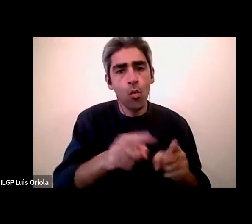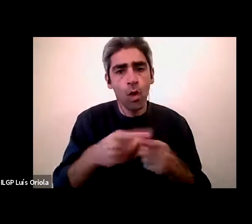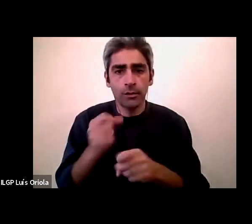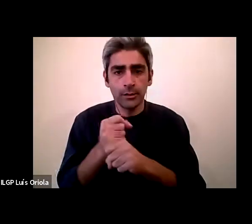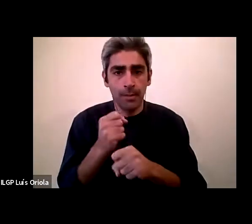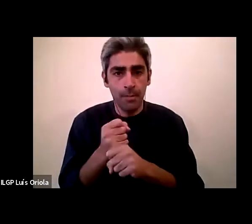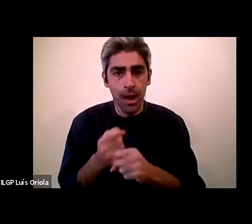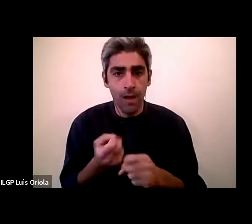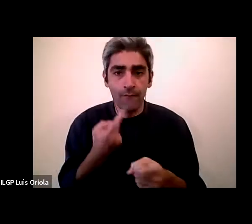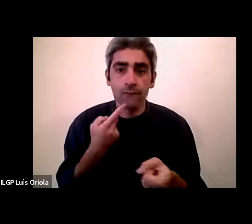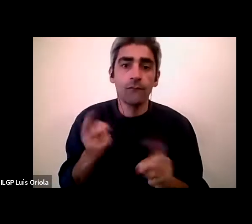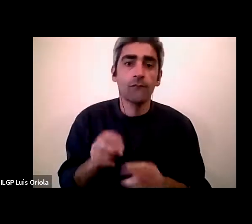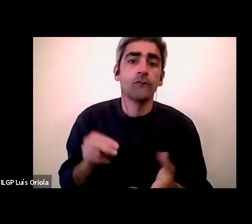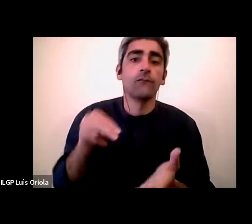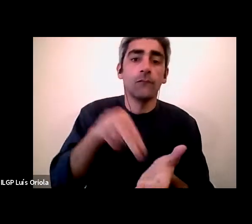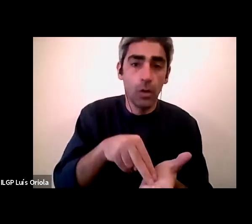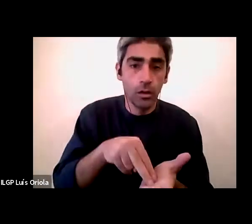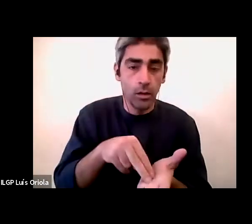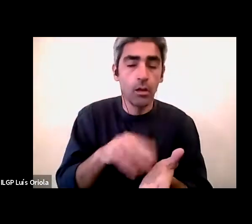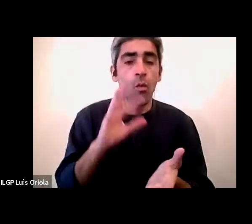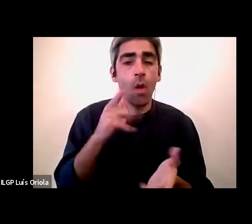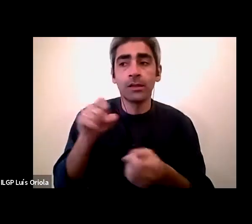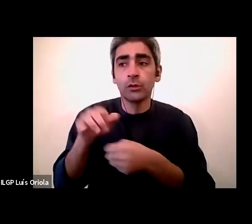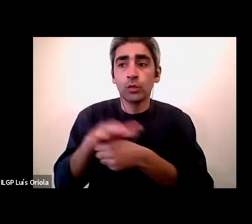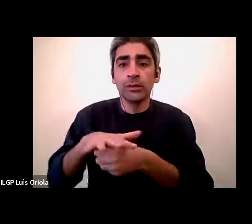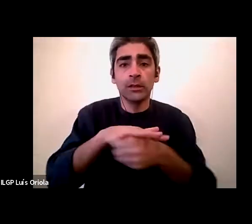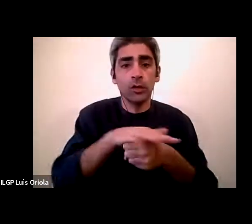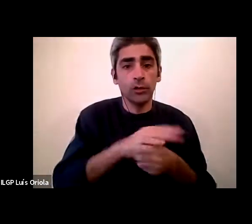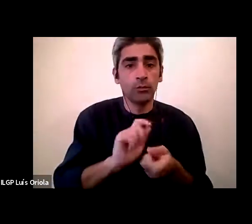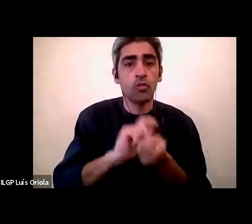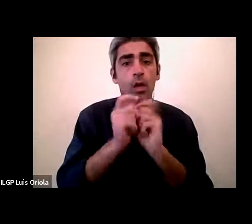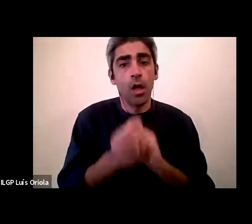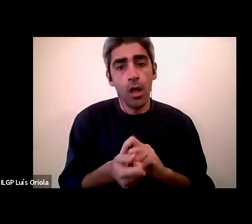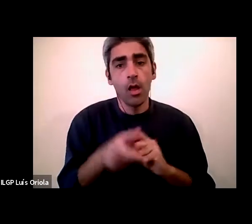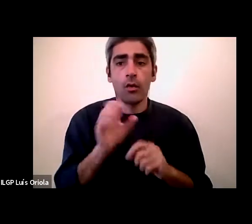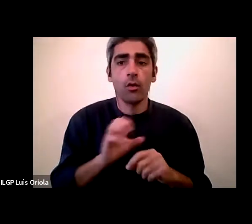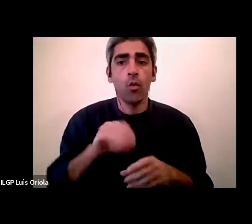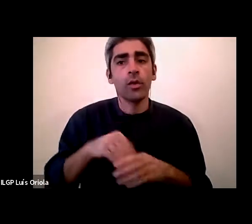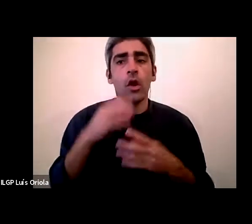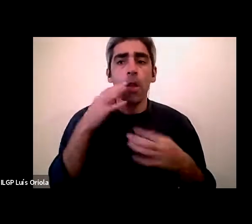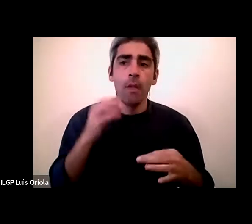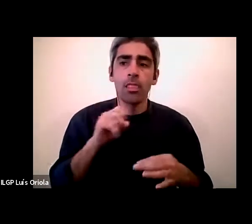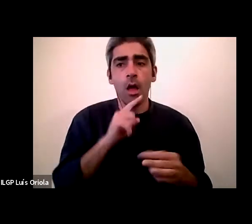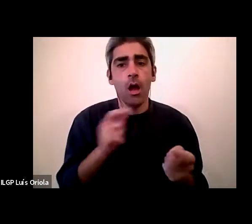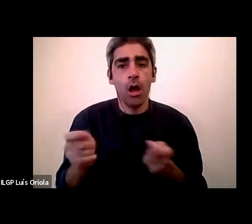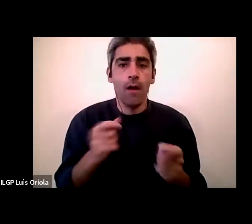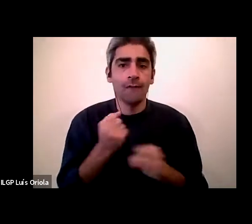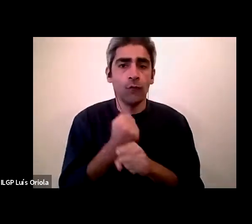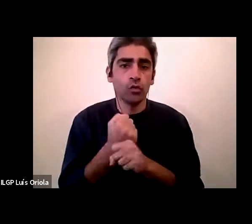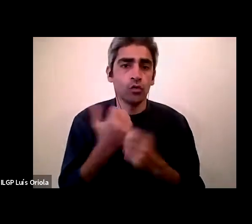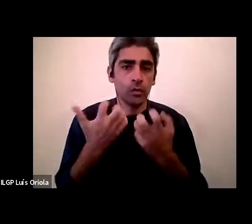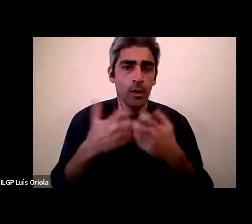trabalho, quando as circunstâncias se transformarem num contexto mais normal e gerível de funcionamento das